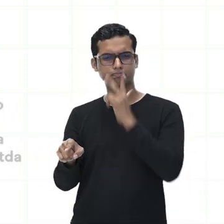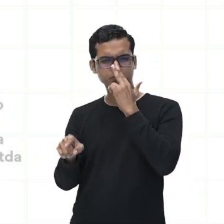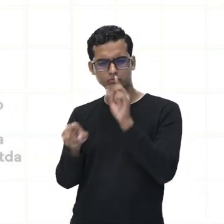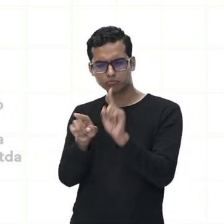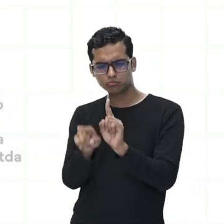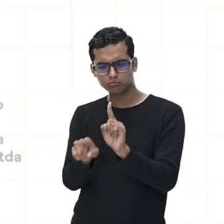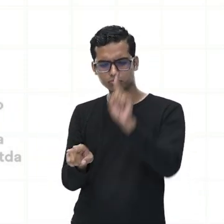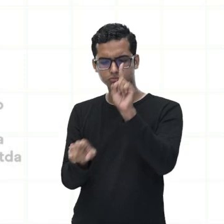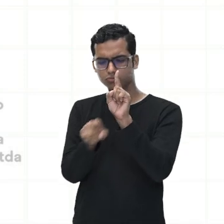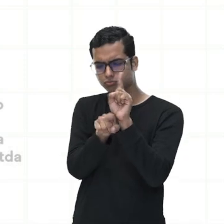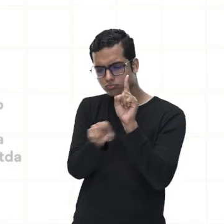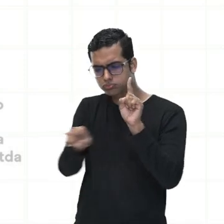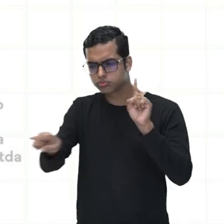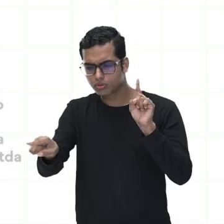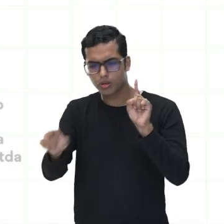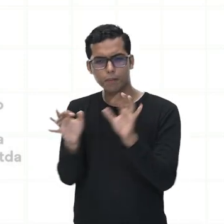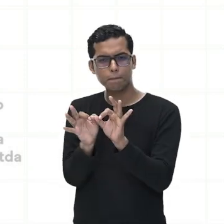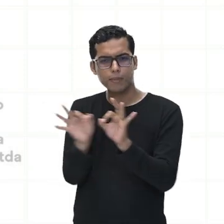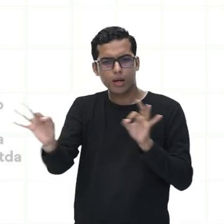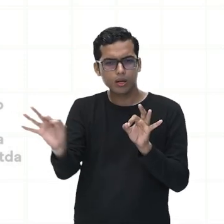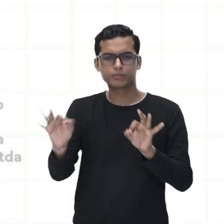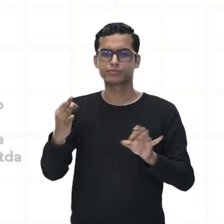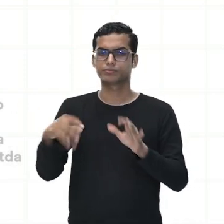antigas propiciou